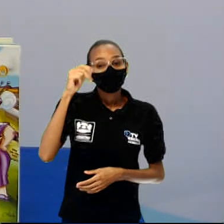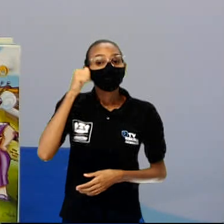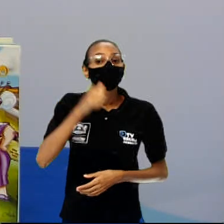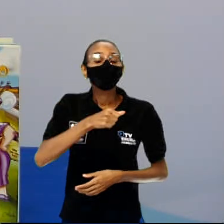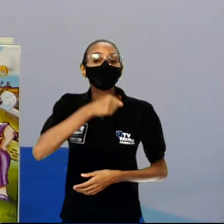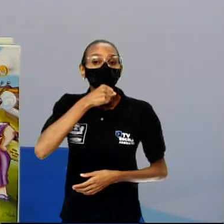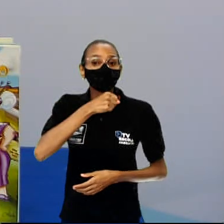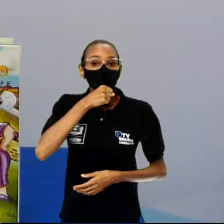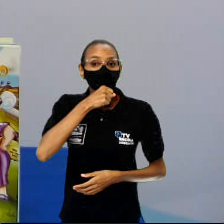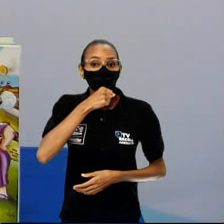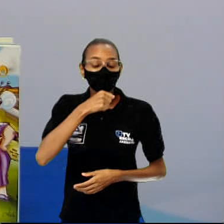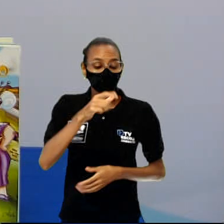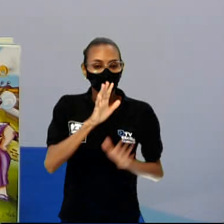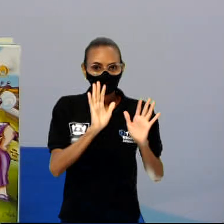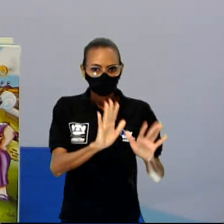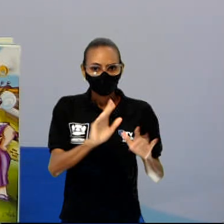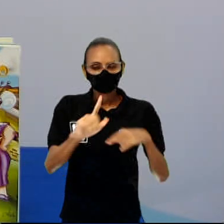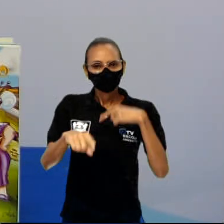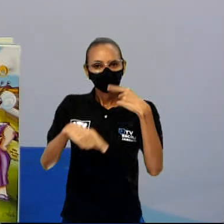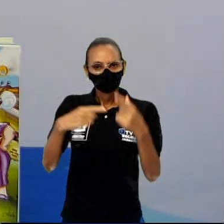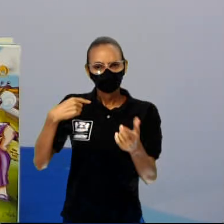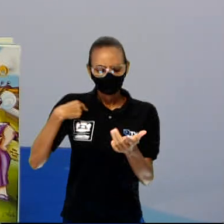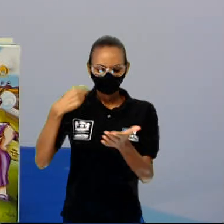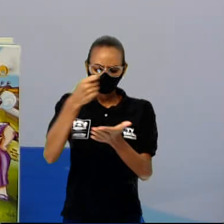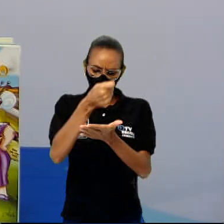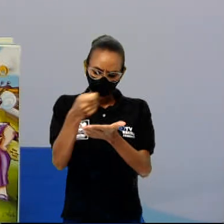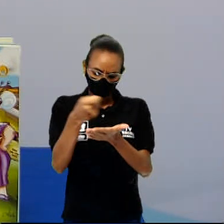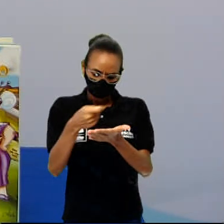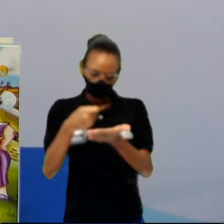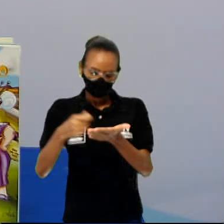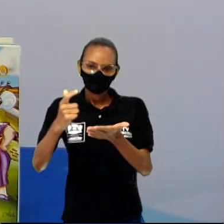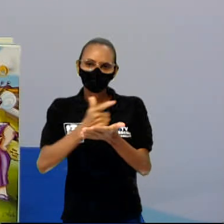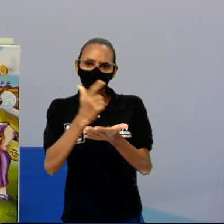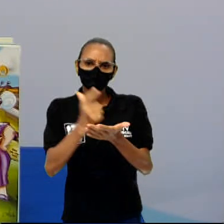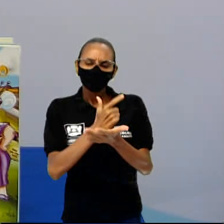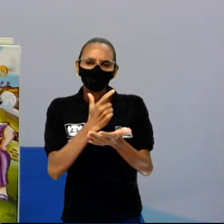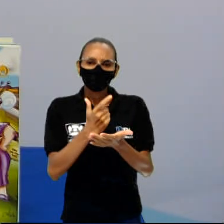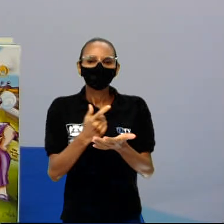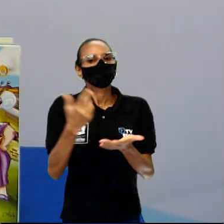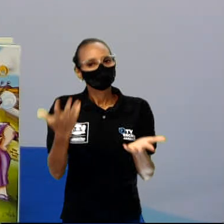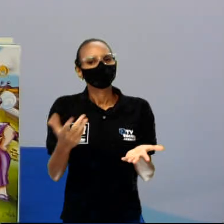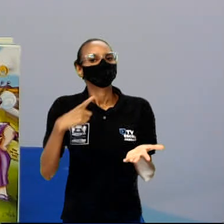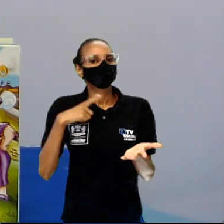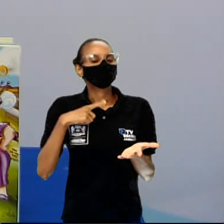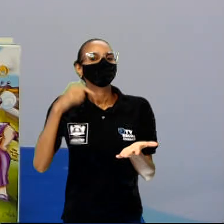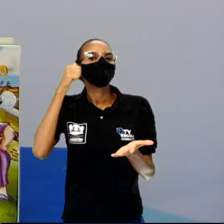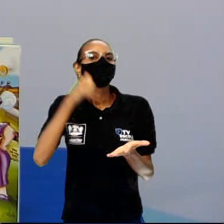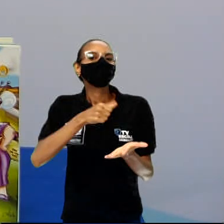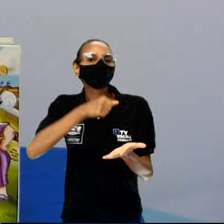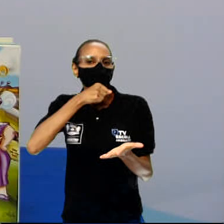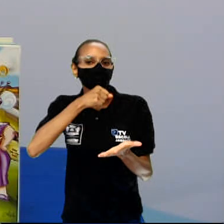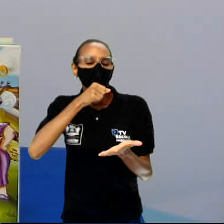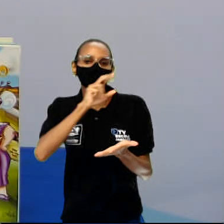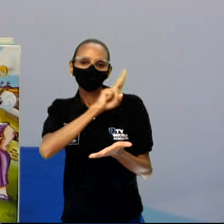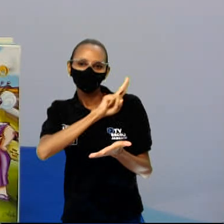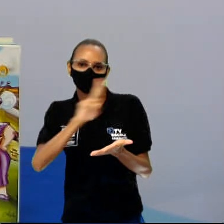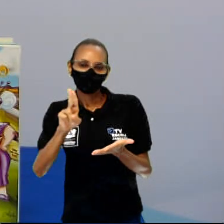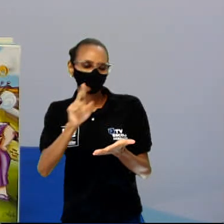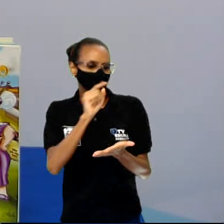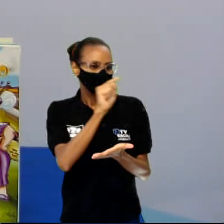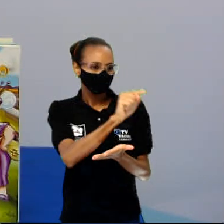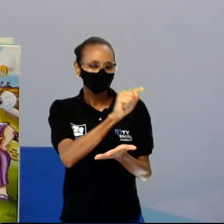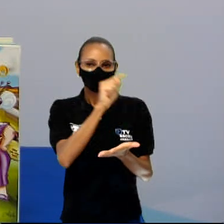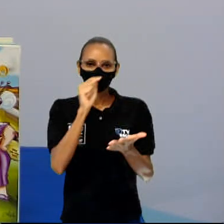contar no livro uma história de uma avó que gostava de contar histórias, é claro que essa avó tinha que receber o nome dela.